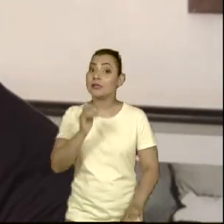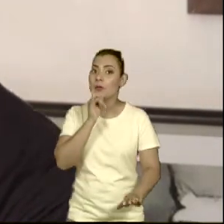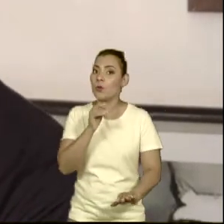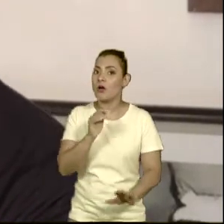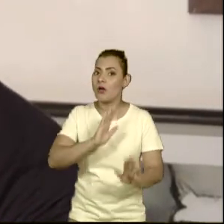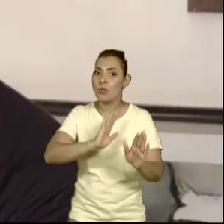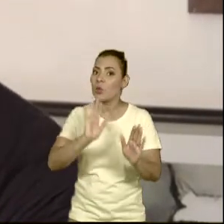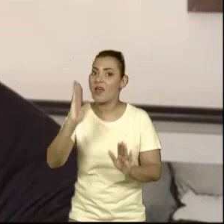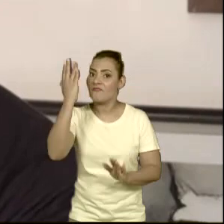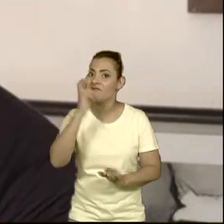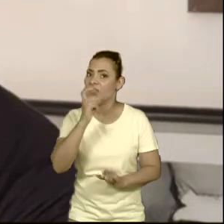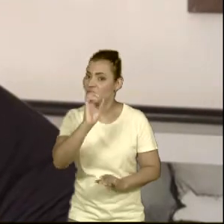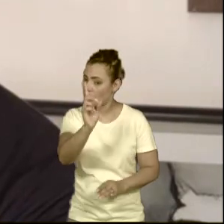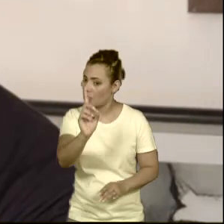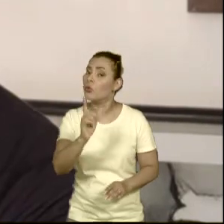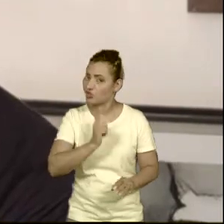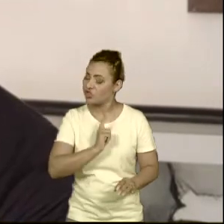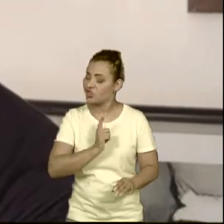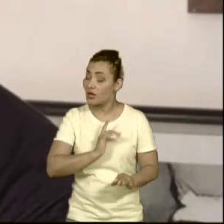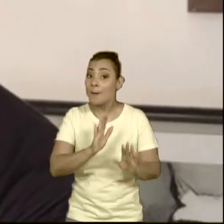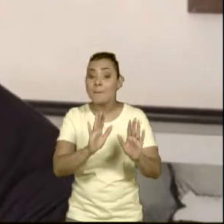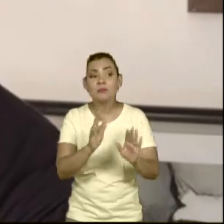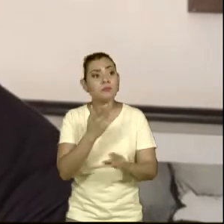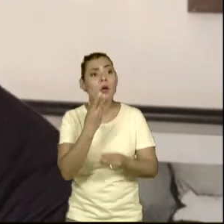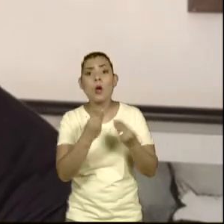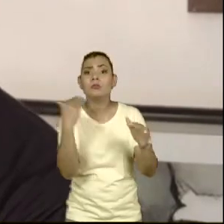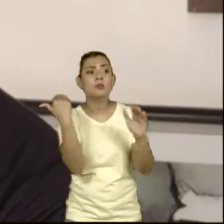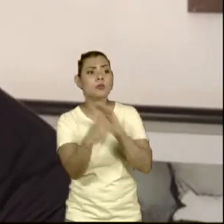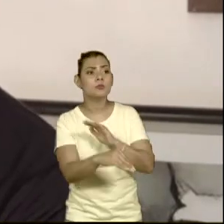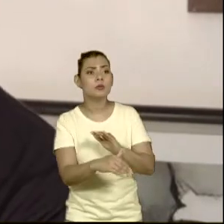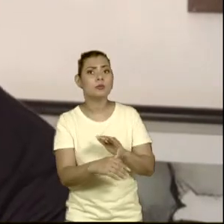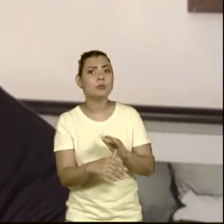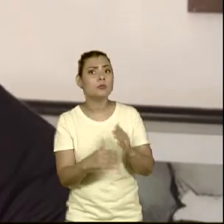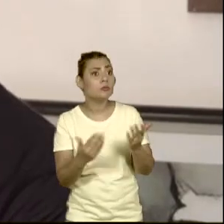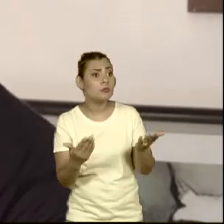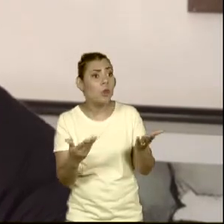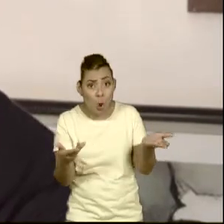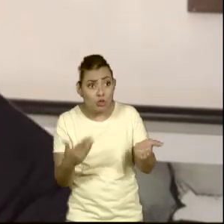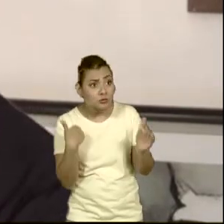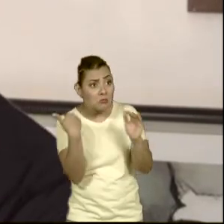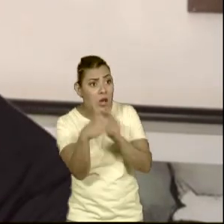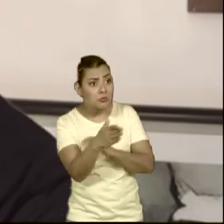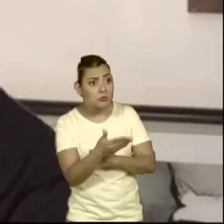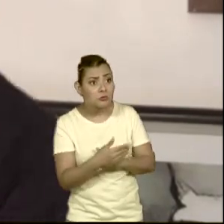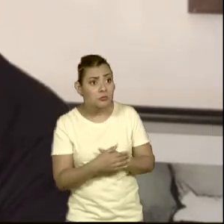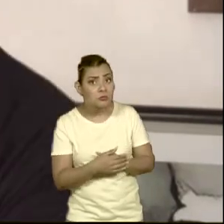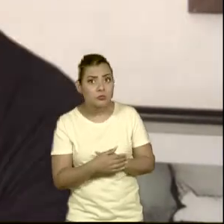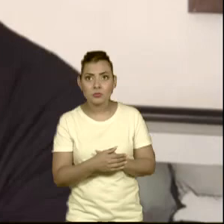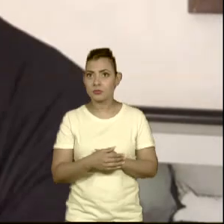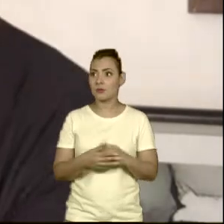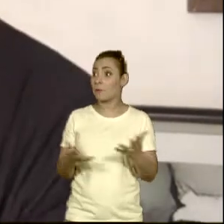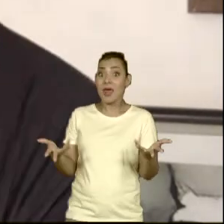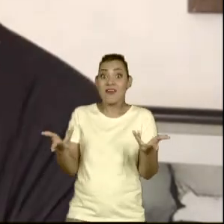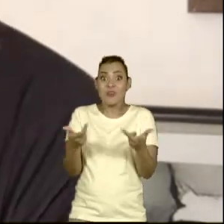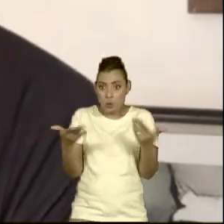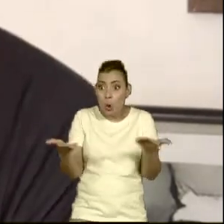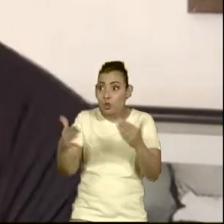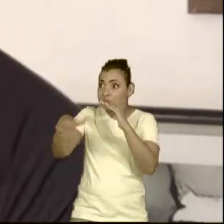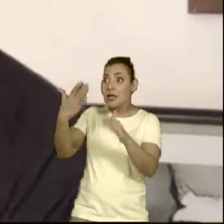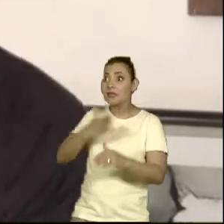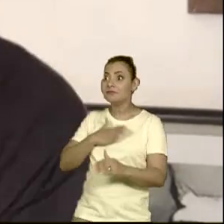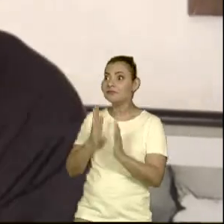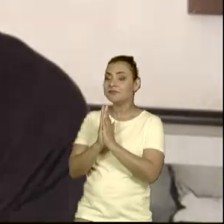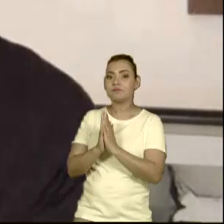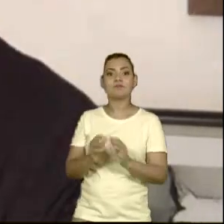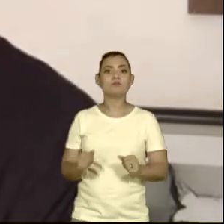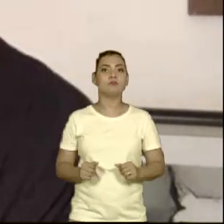vou explicar, tenho, daí ela falou, tem, quando é que você pode me mandar? Hoje? Ela falou, sensacional, me manda hoje.